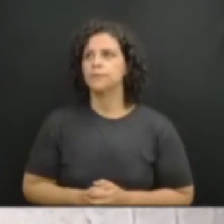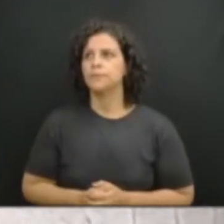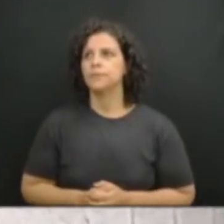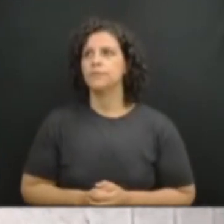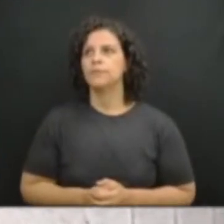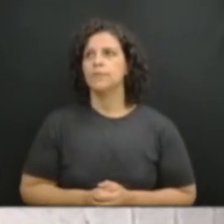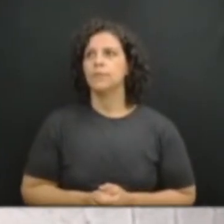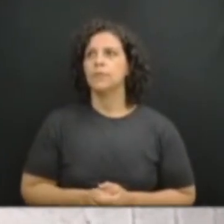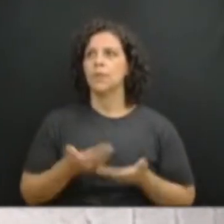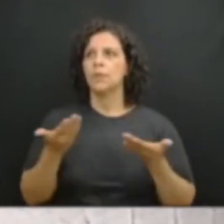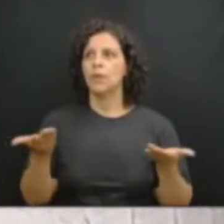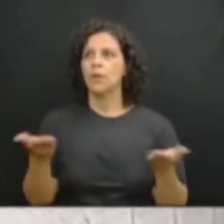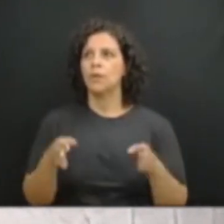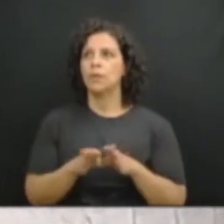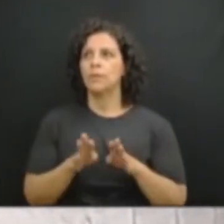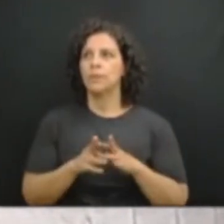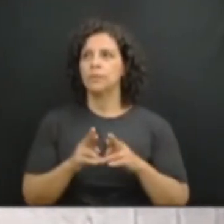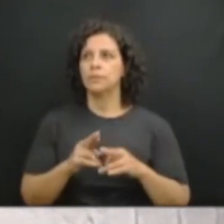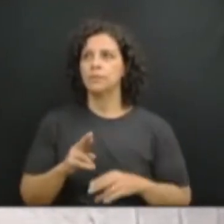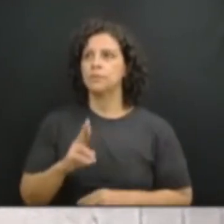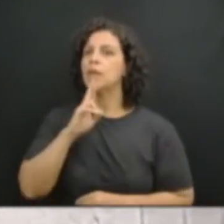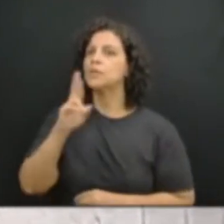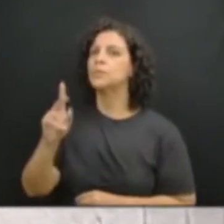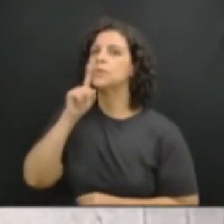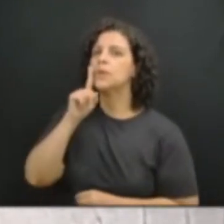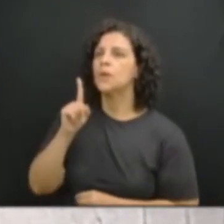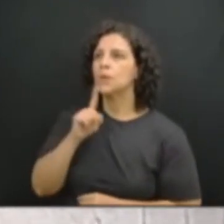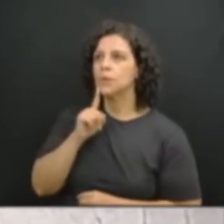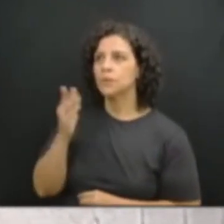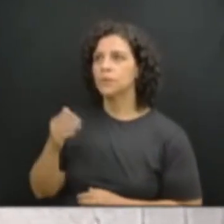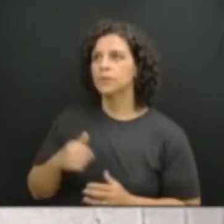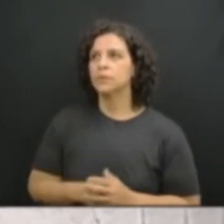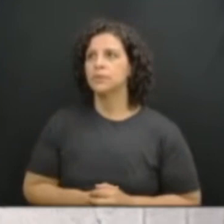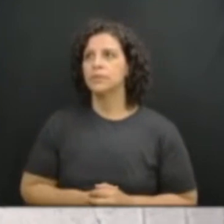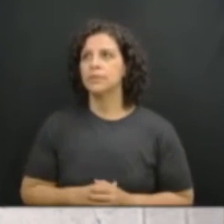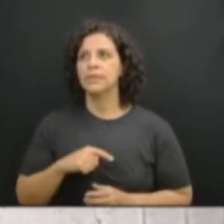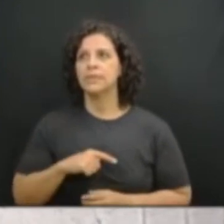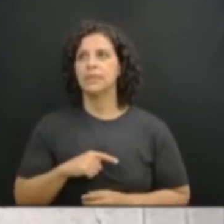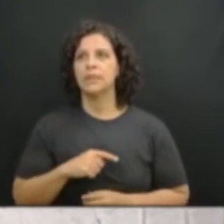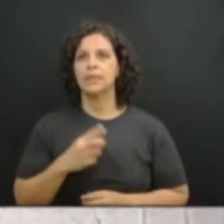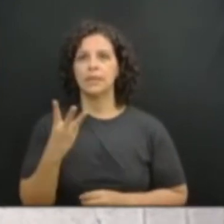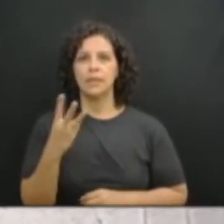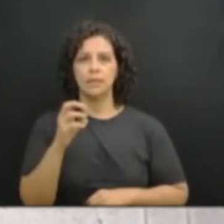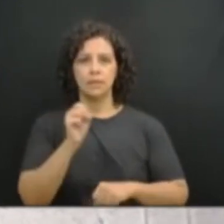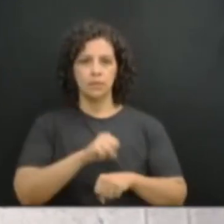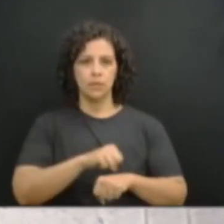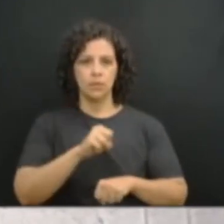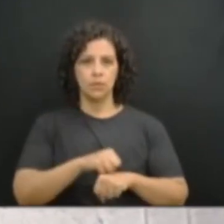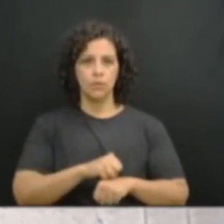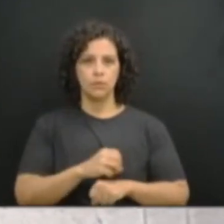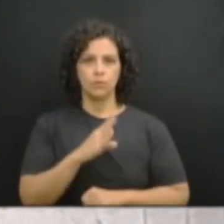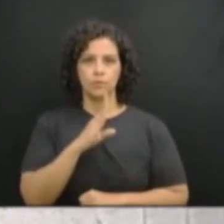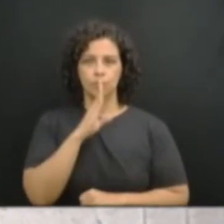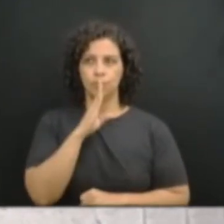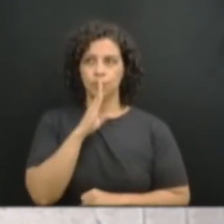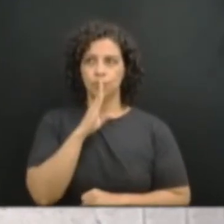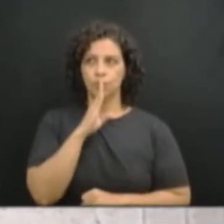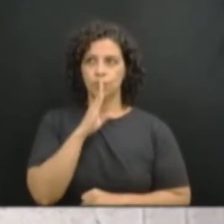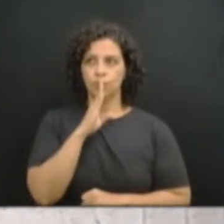Eu gostaria de responder o deputado Arruda com 3 segundos de silêncio.